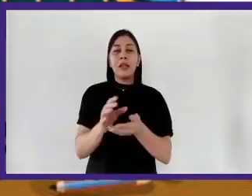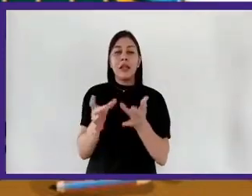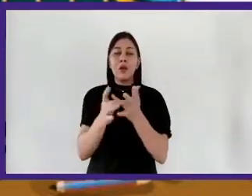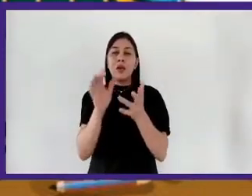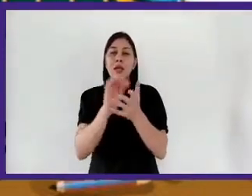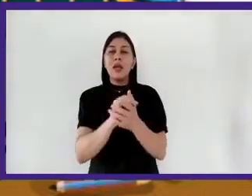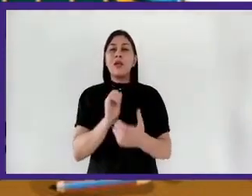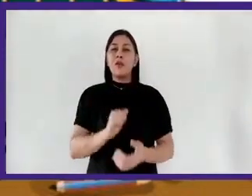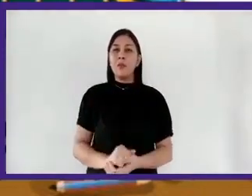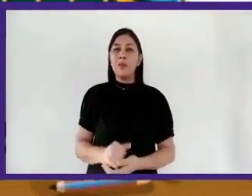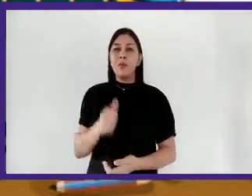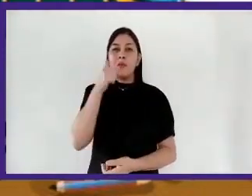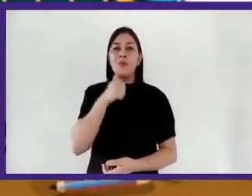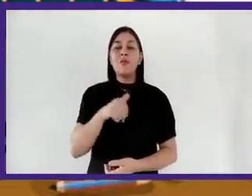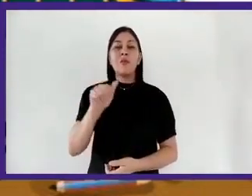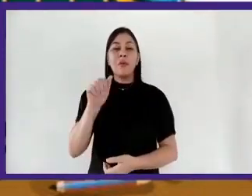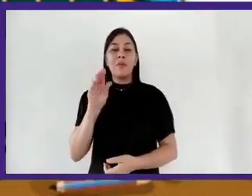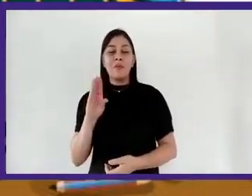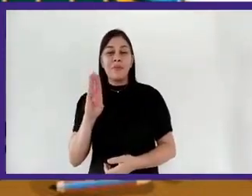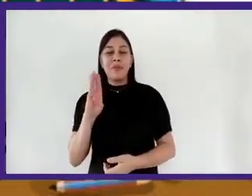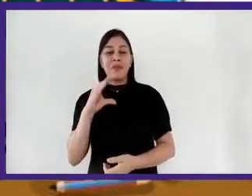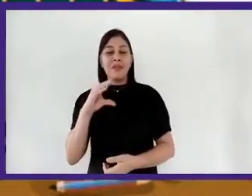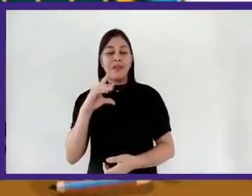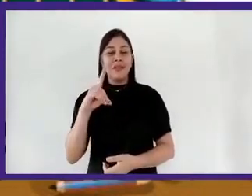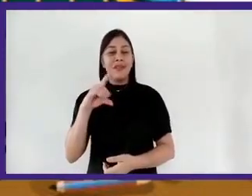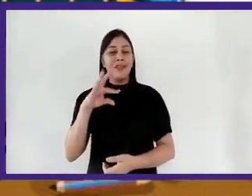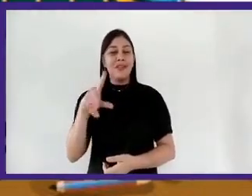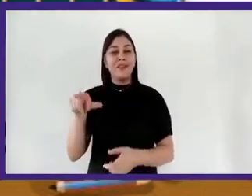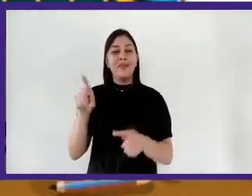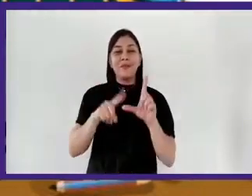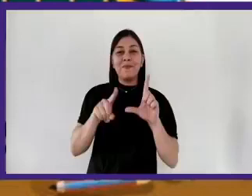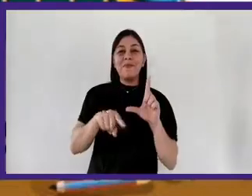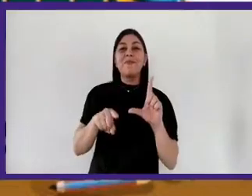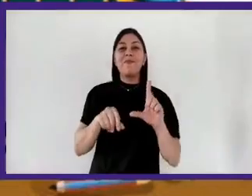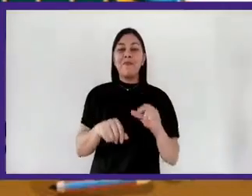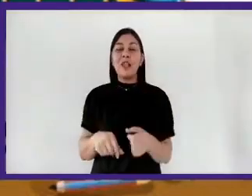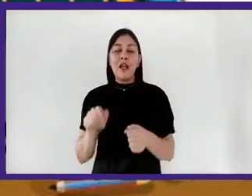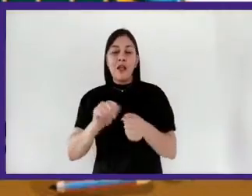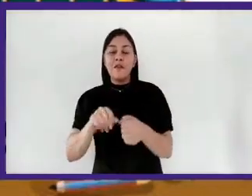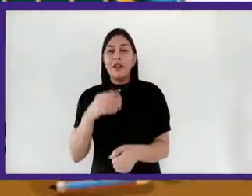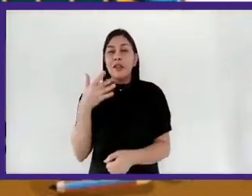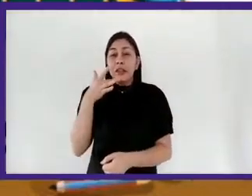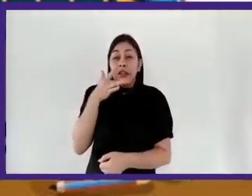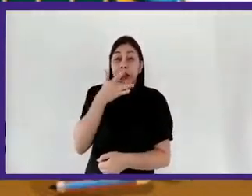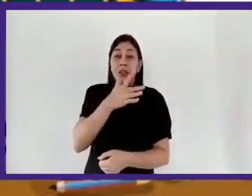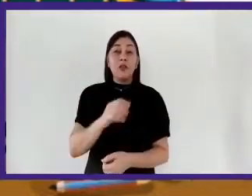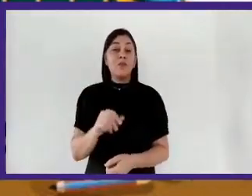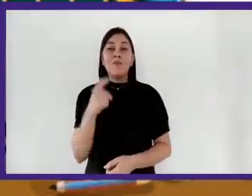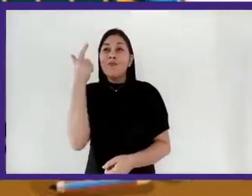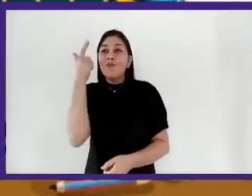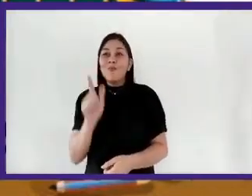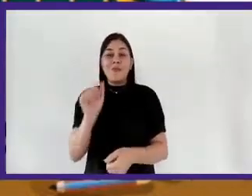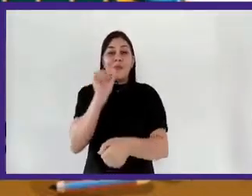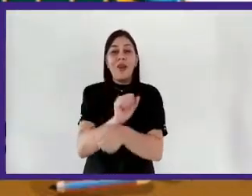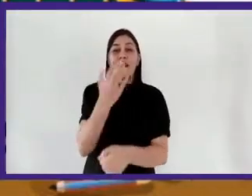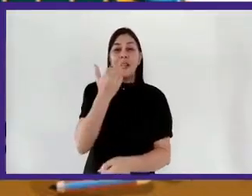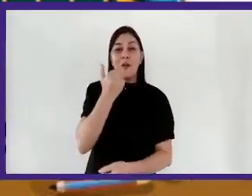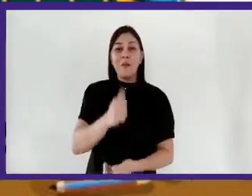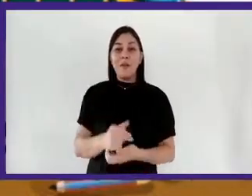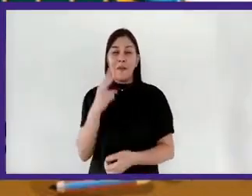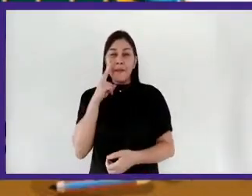que a esposa do seu alfabeto fez está uma delícia. Eu não consigo parar de comer. Olha